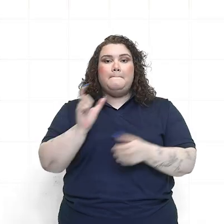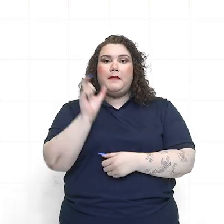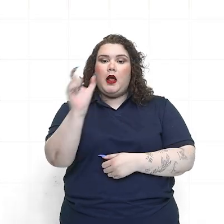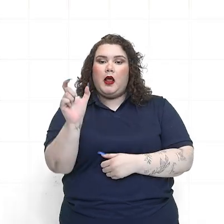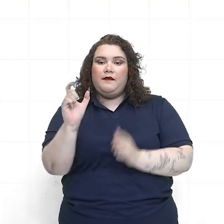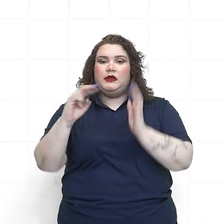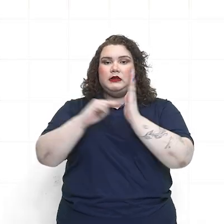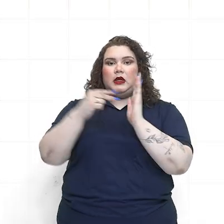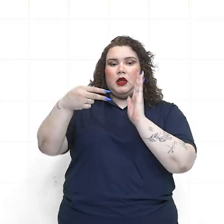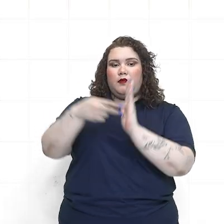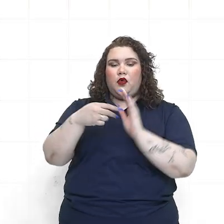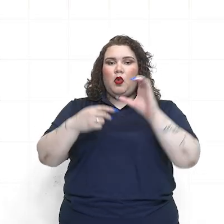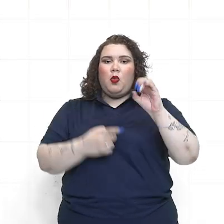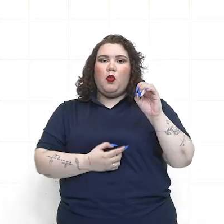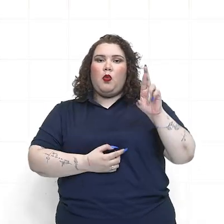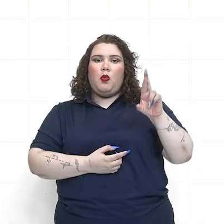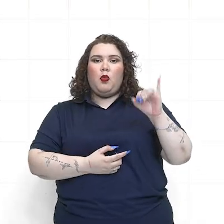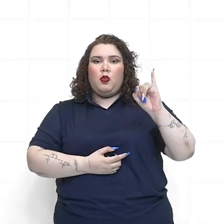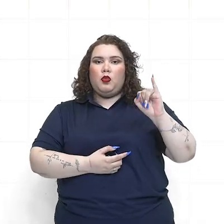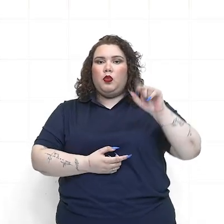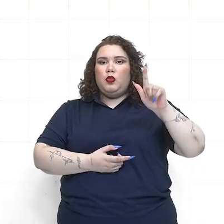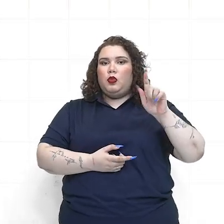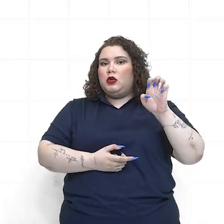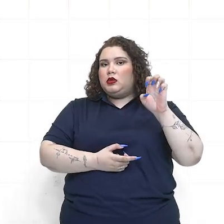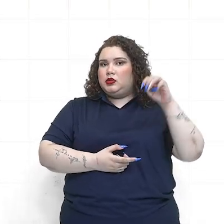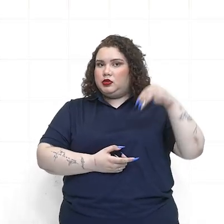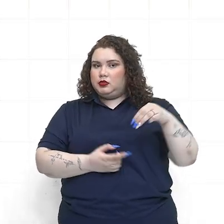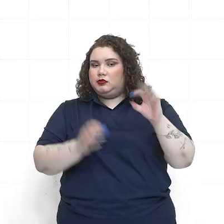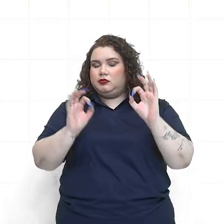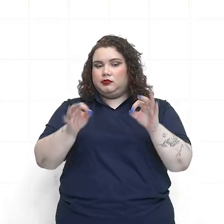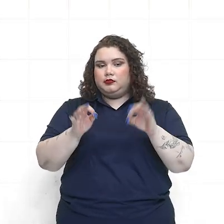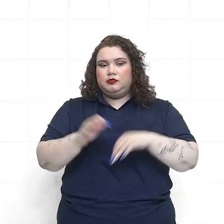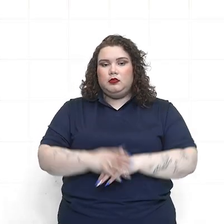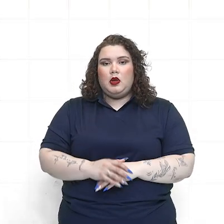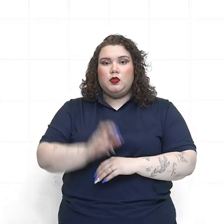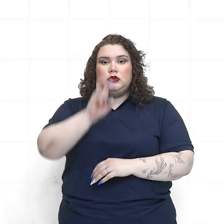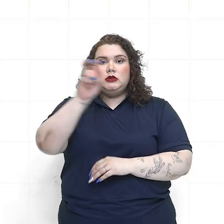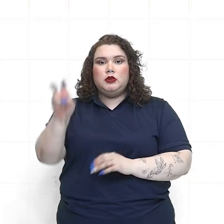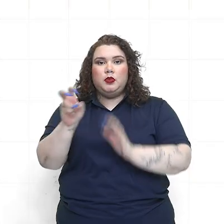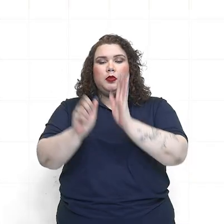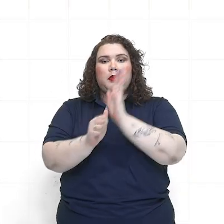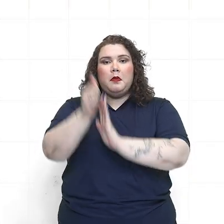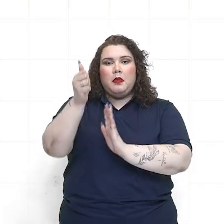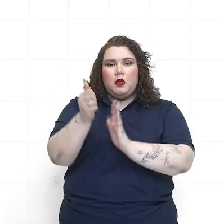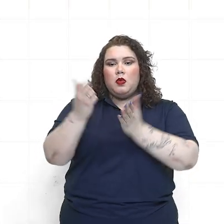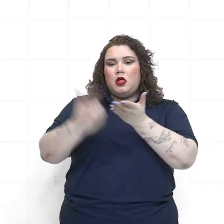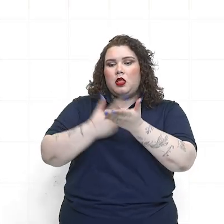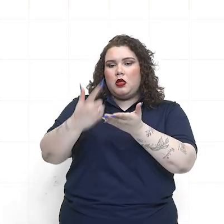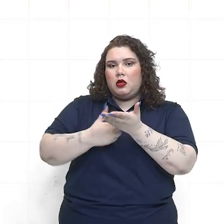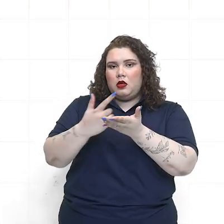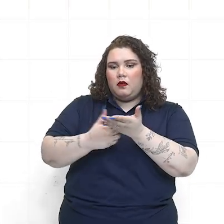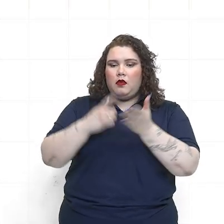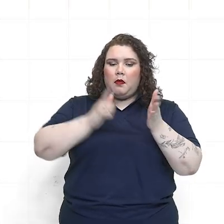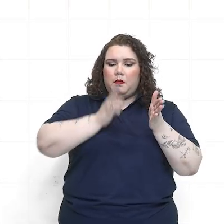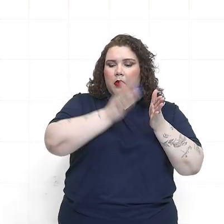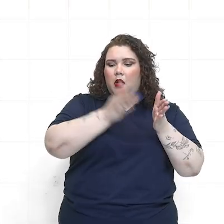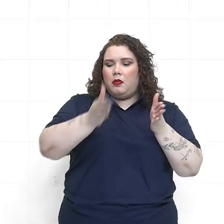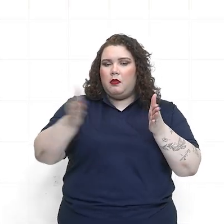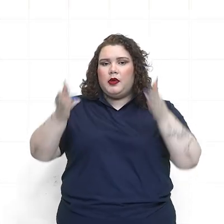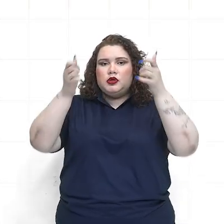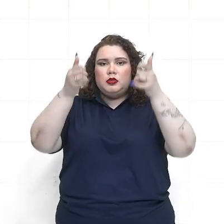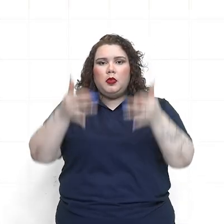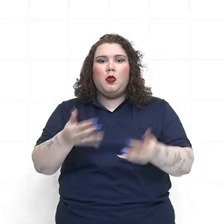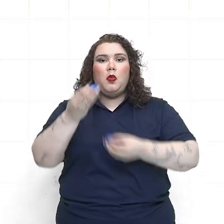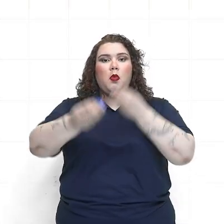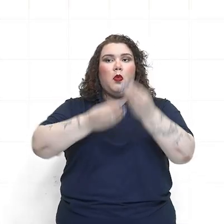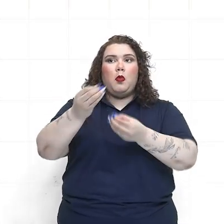que significa o quê? Origem, tá? E nos 5 primeiros livros da Bíblia, nós temos também aí todo esse processo de como que o homem, né, de